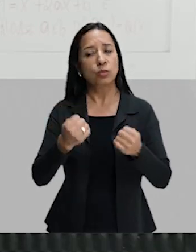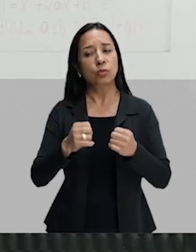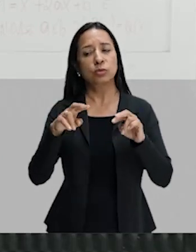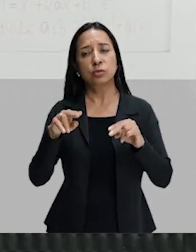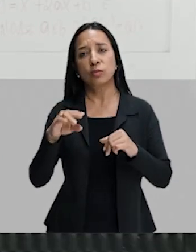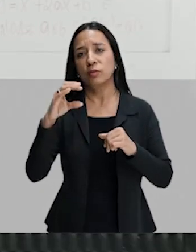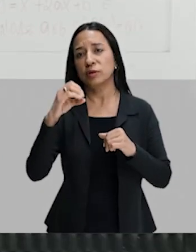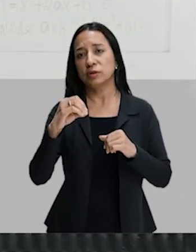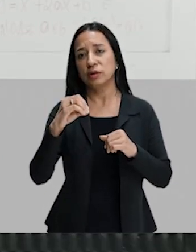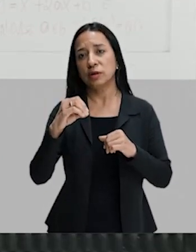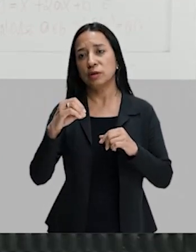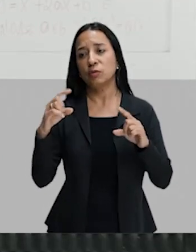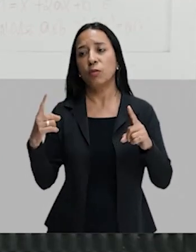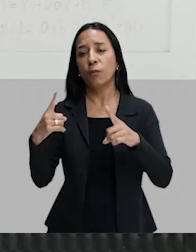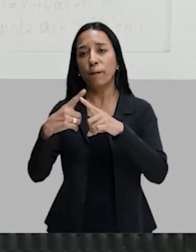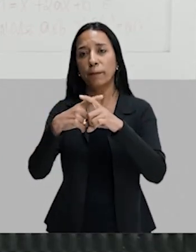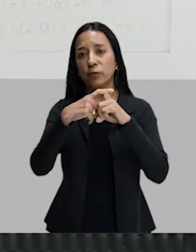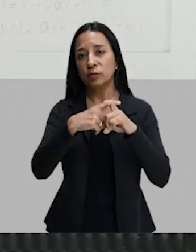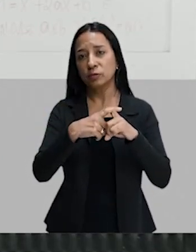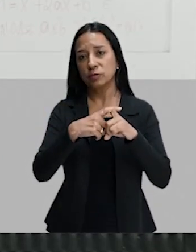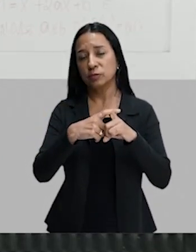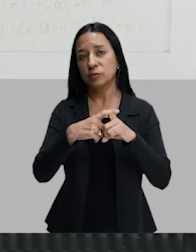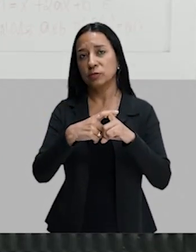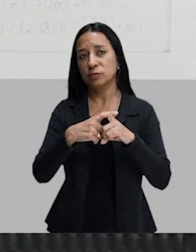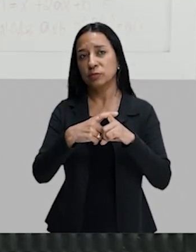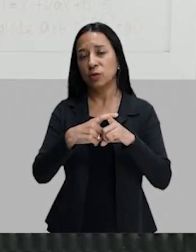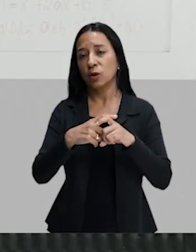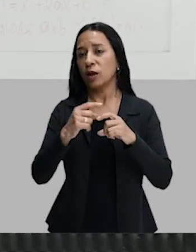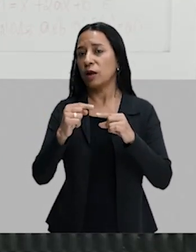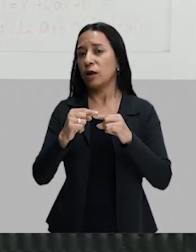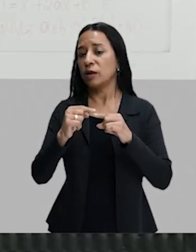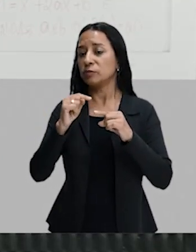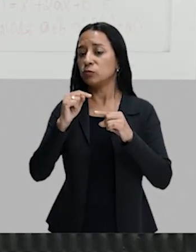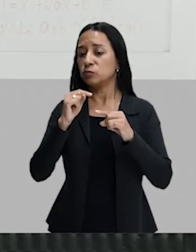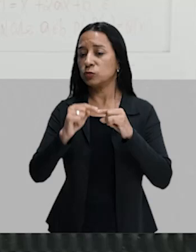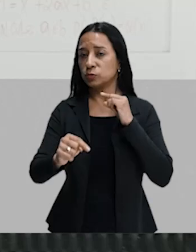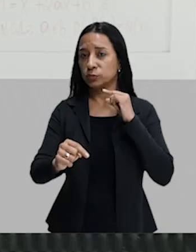que um polinômio é identicamente nulo.